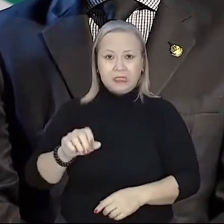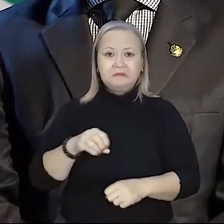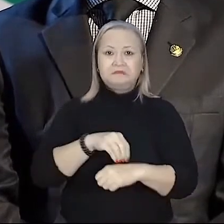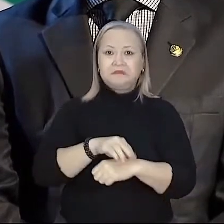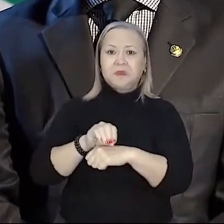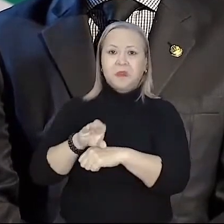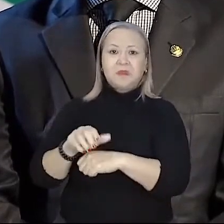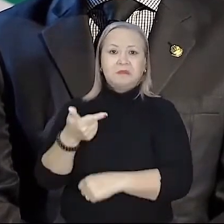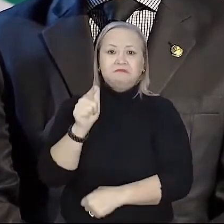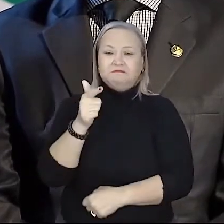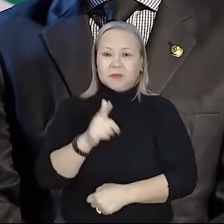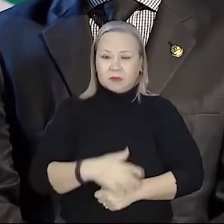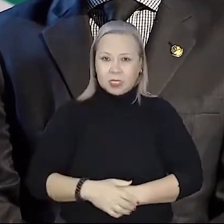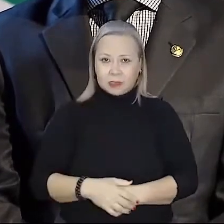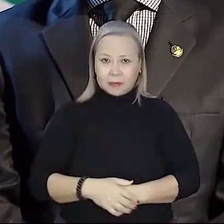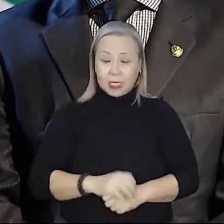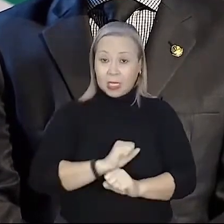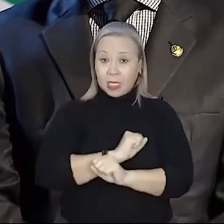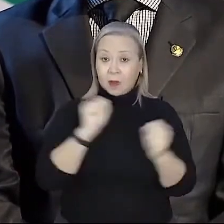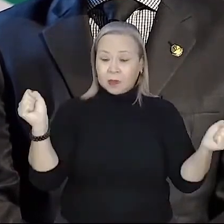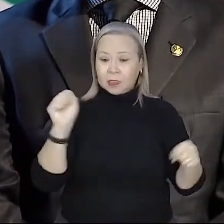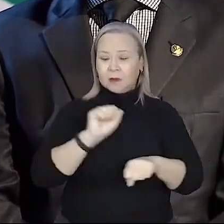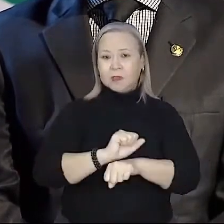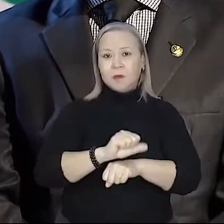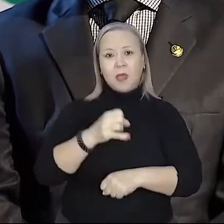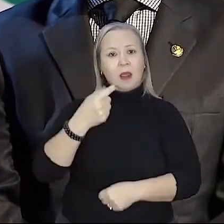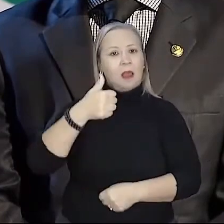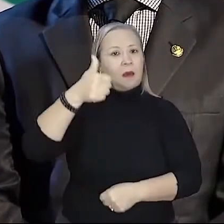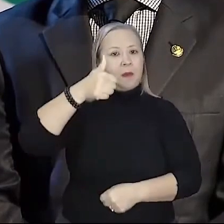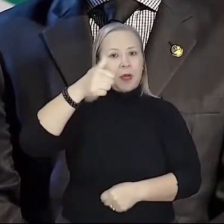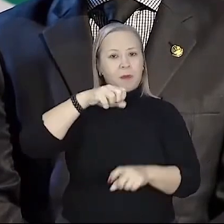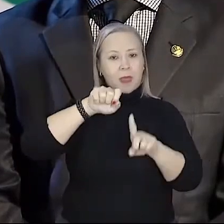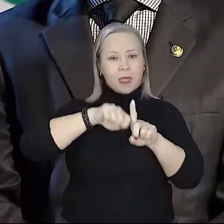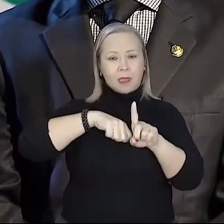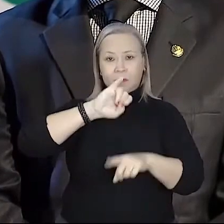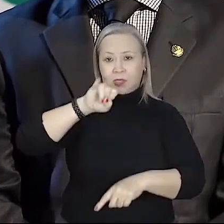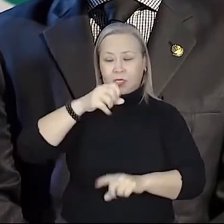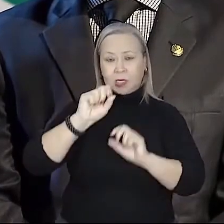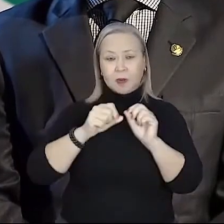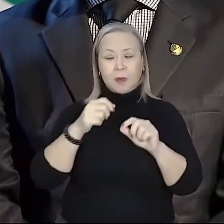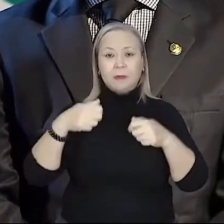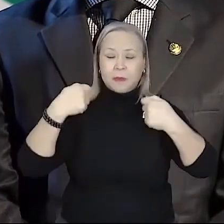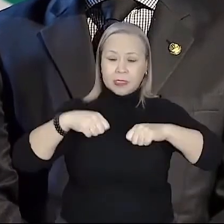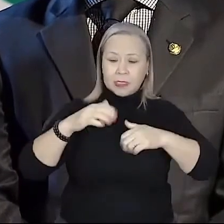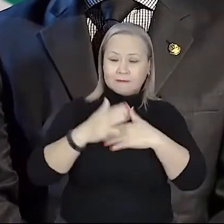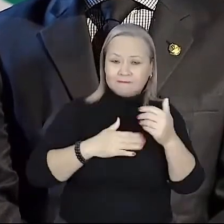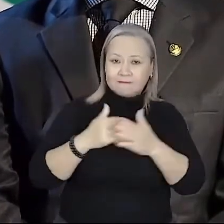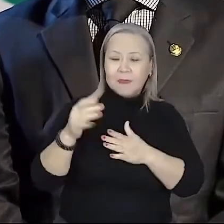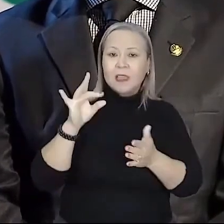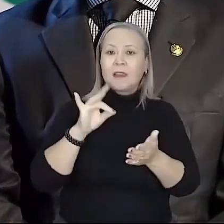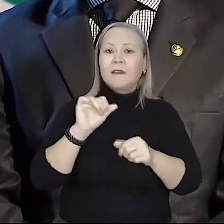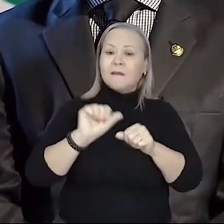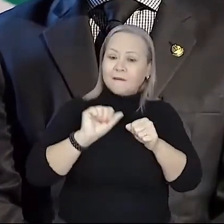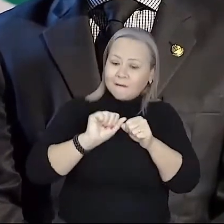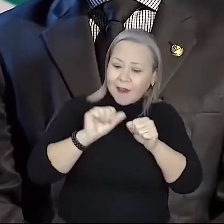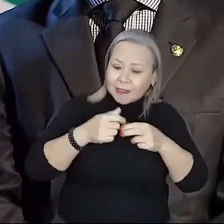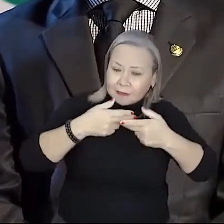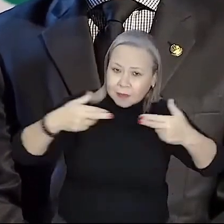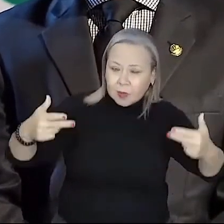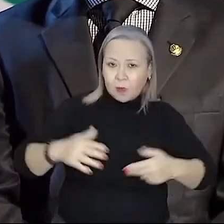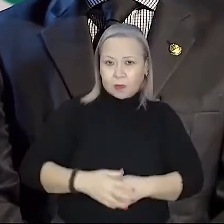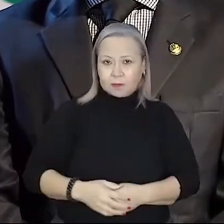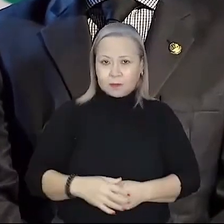de forma efetiva. Portanto, não é possível esperar 1º de janeiro para que medidas sejam tomadas. Medidas precisam ser tomadas